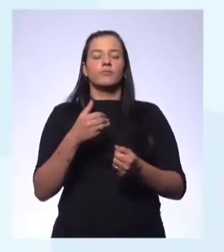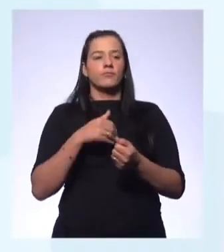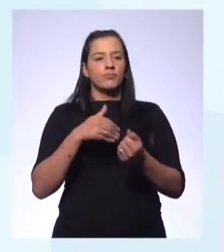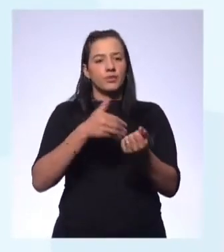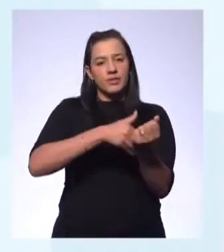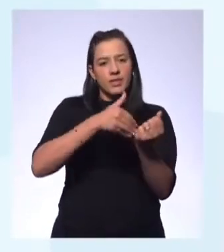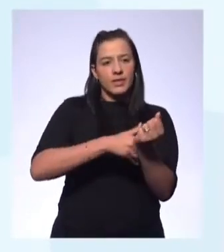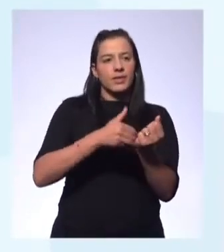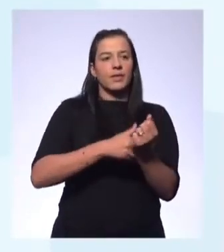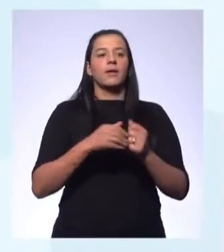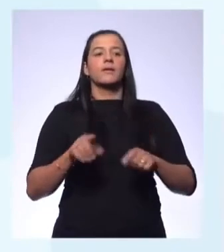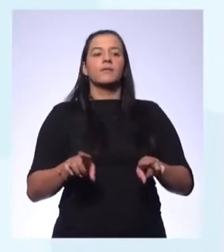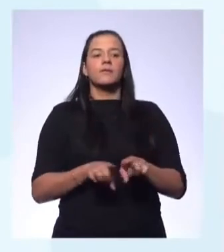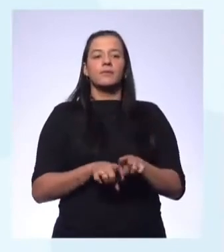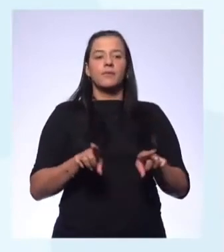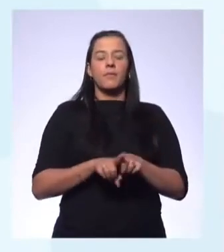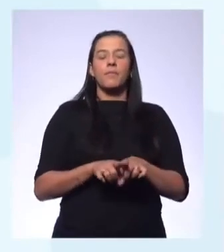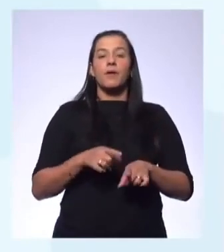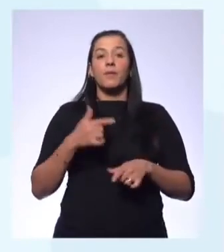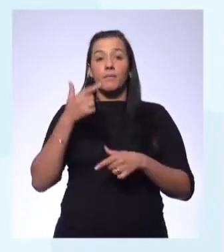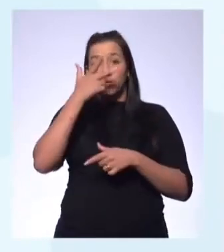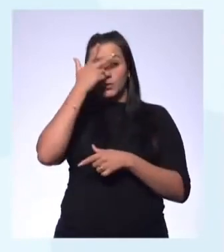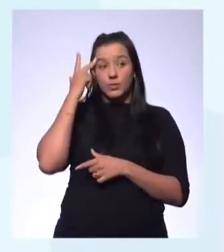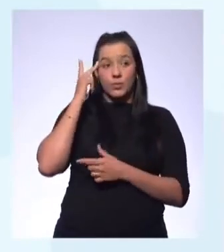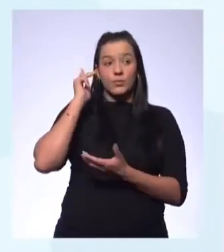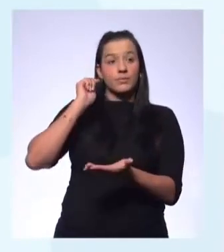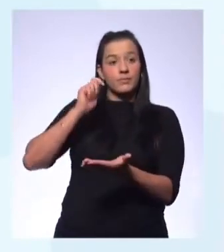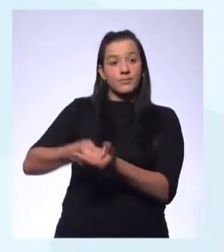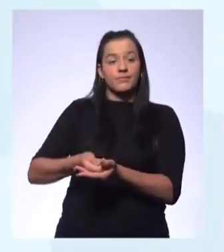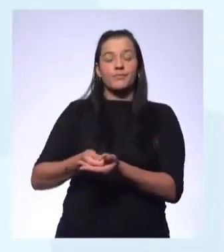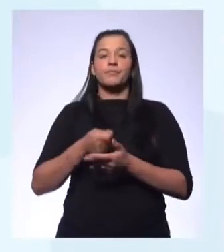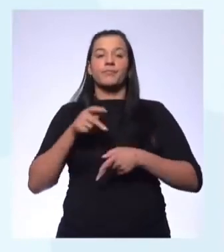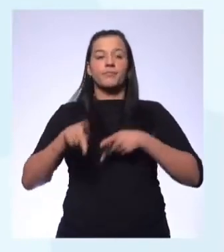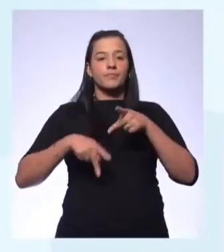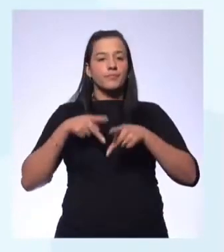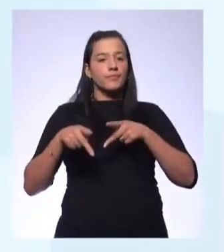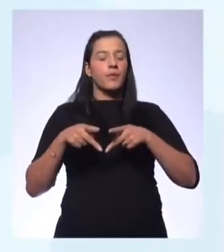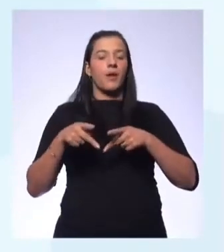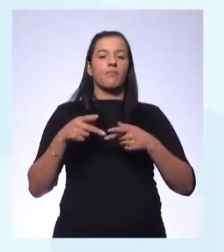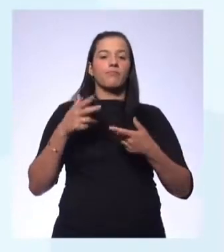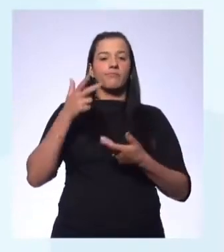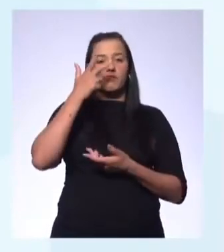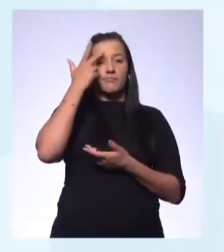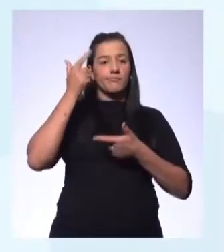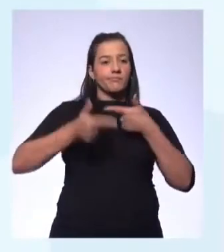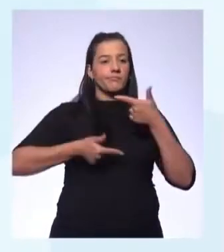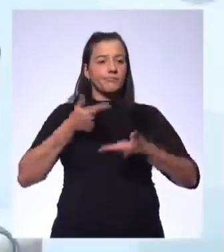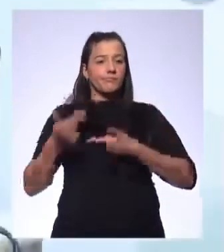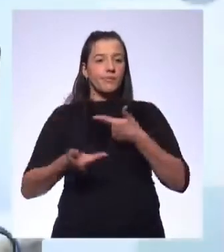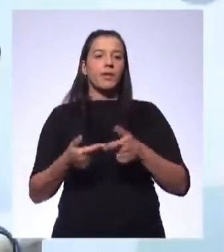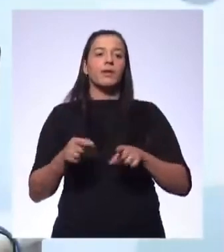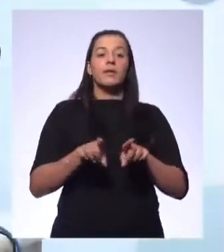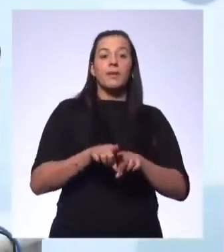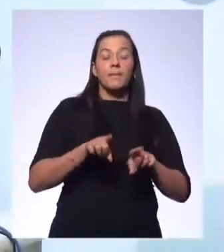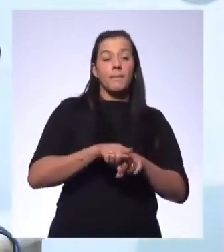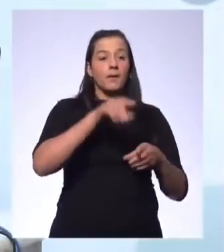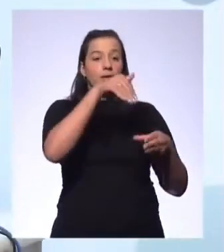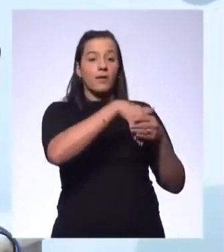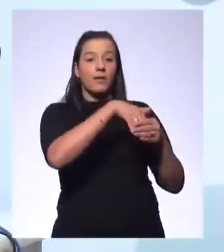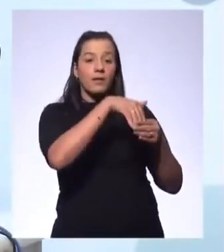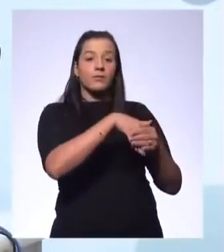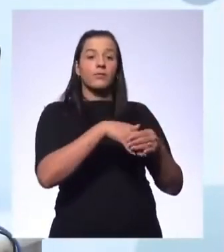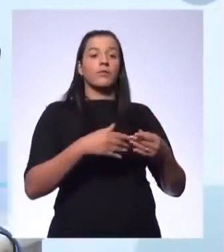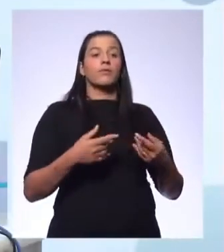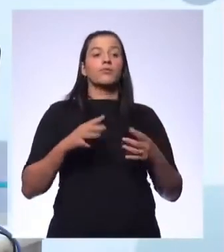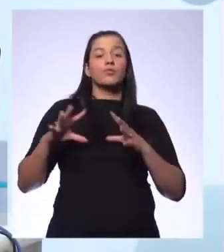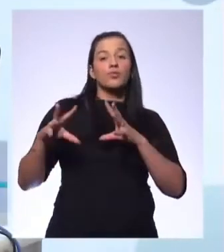representação no parlamento dos operários, igualdade de direitos eleitorais, ou seja, eles estavam querendo participar